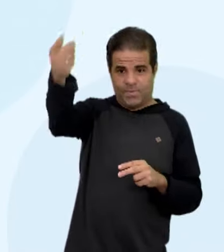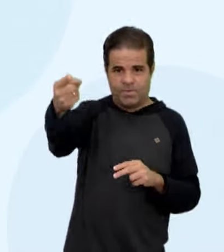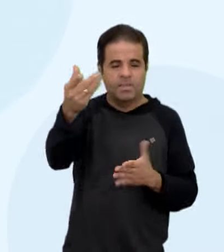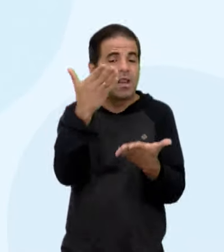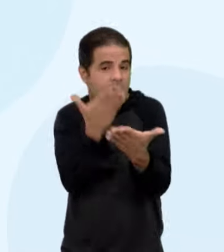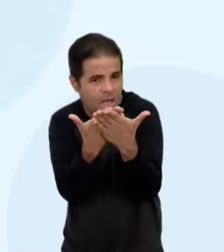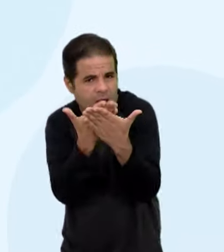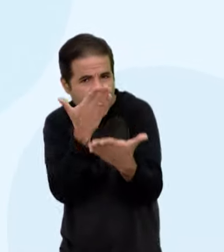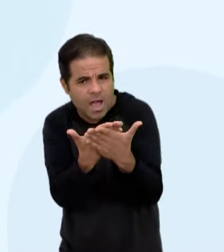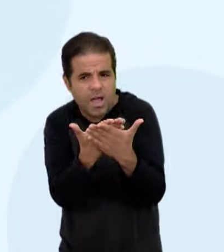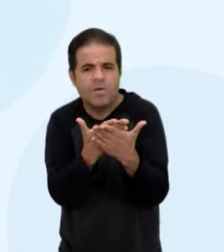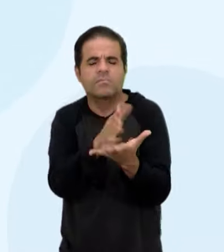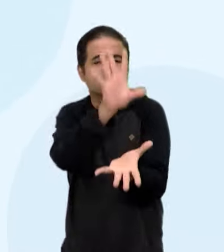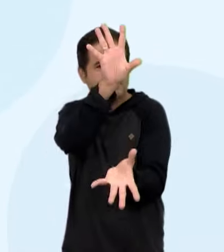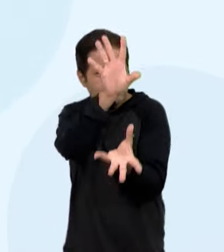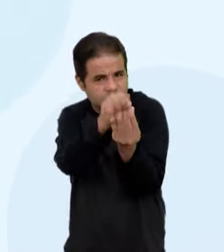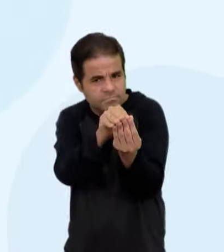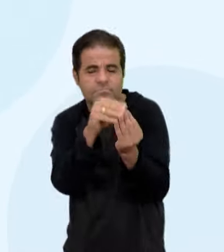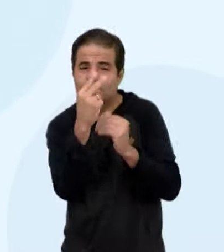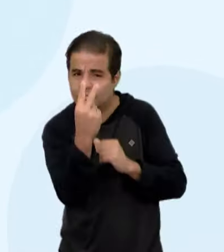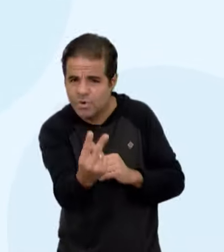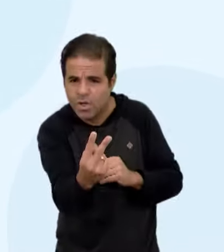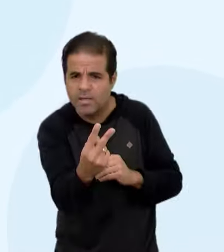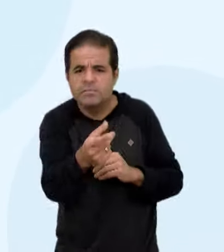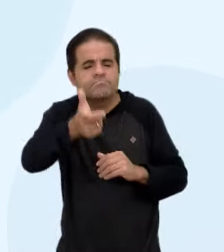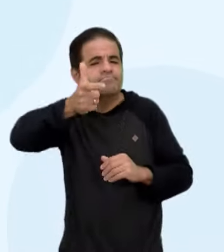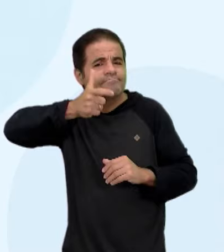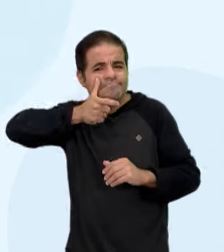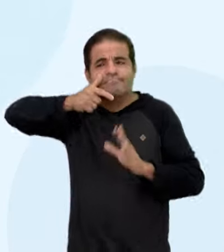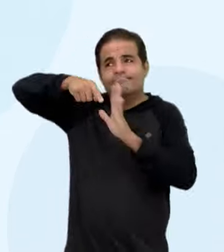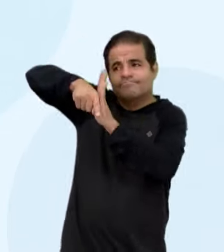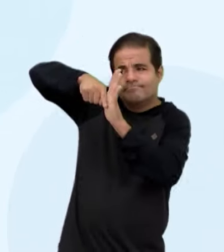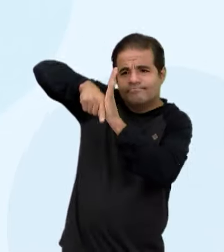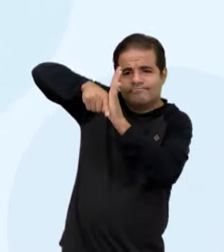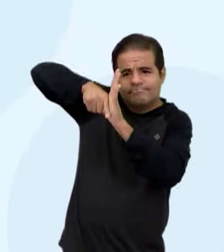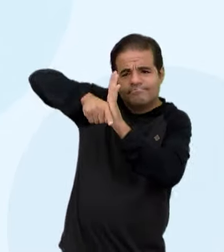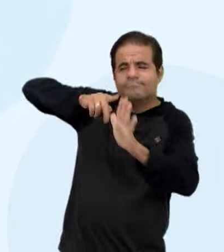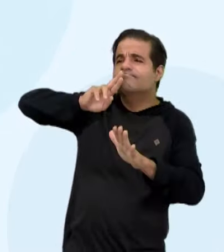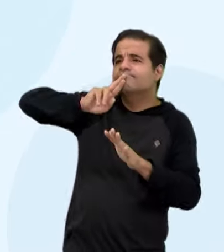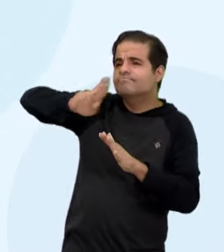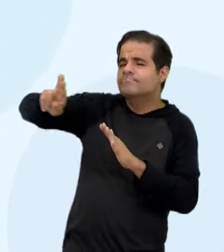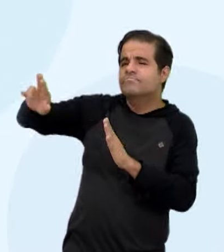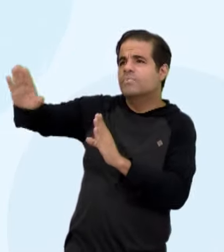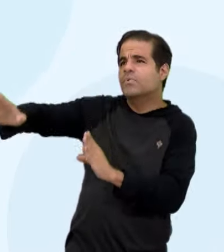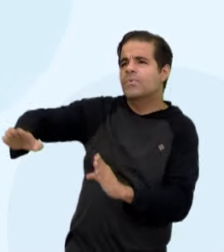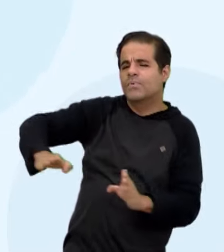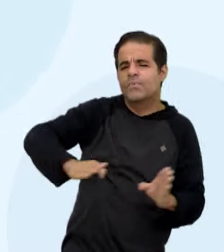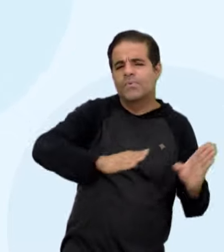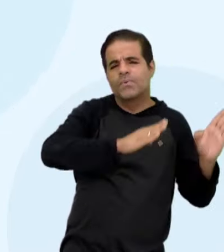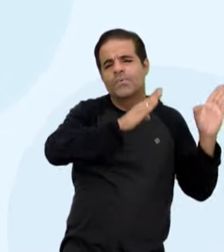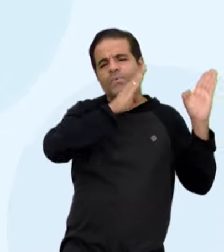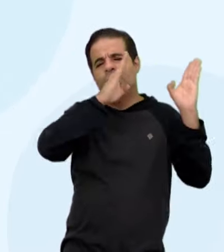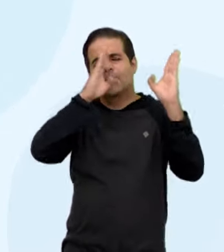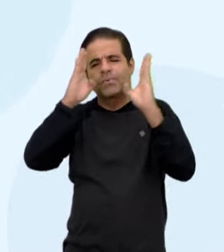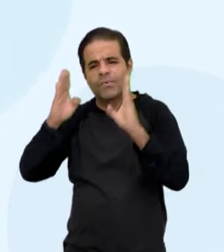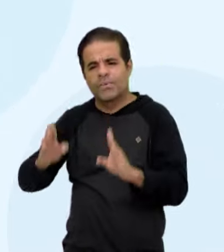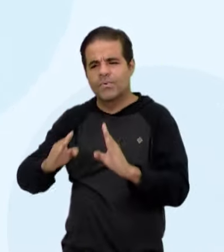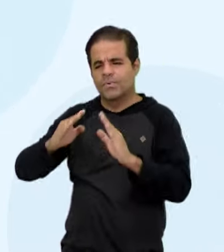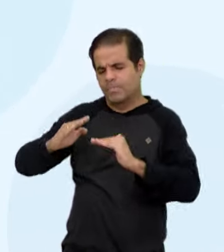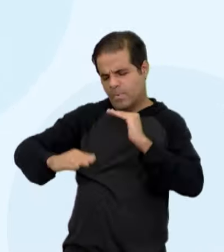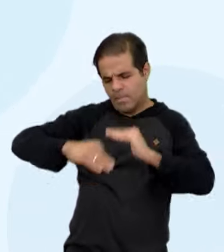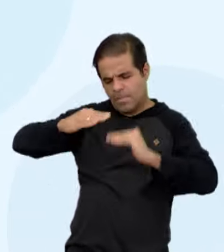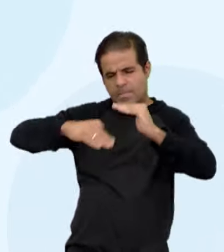a sistematização 2, analisando a resposta que trabalhamos ao longo do desenvolvimento